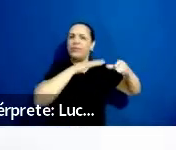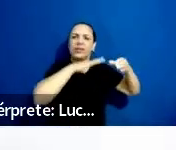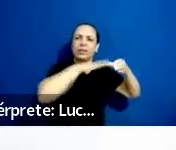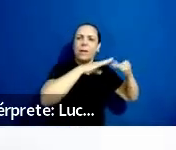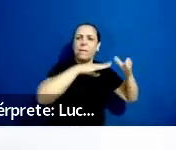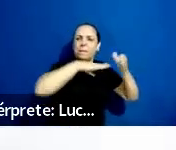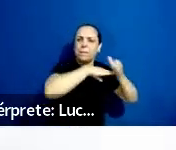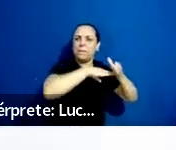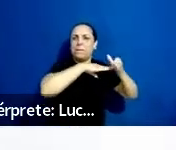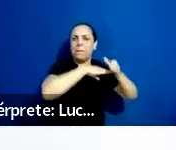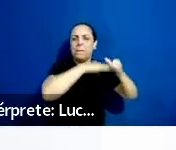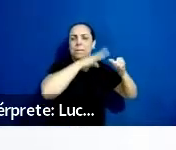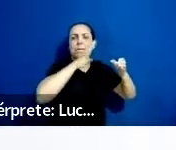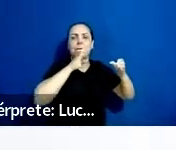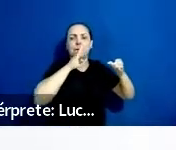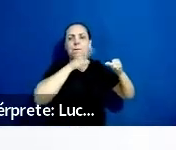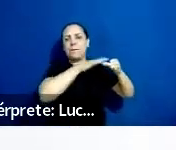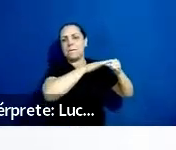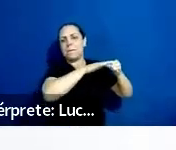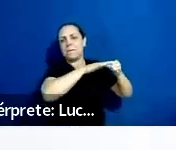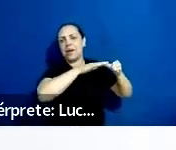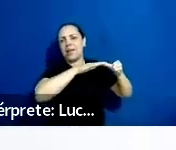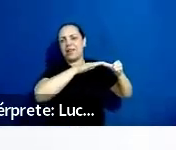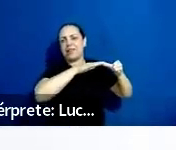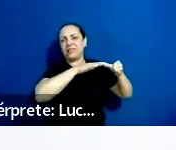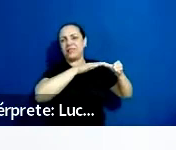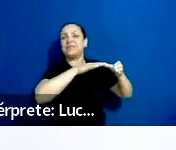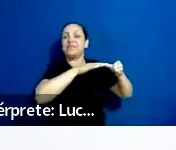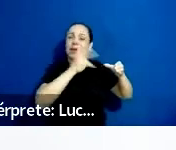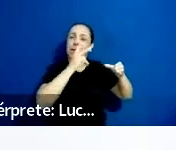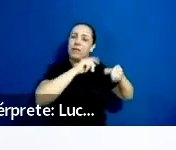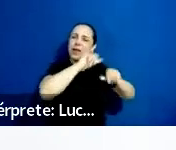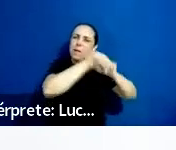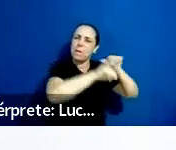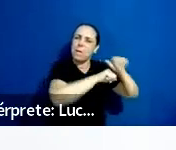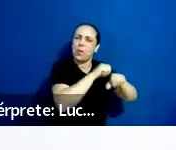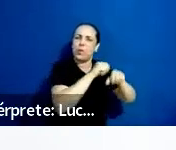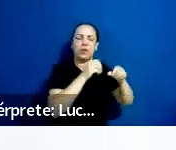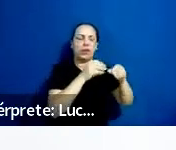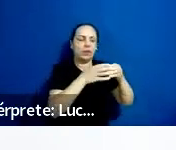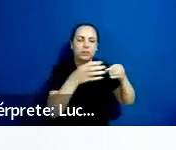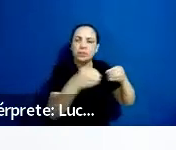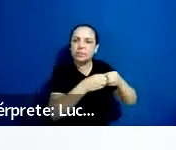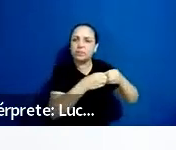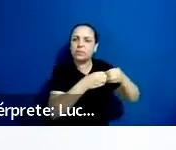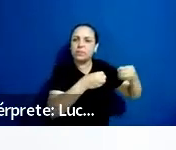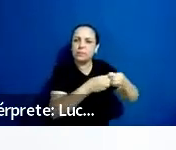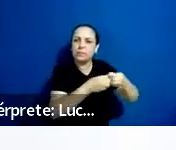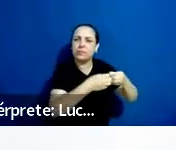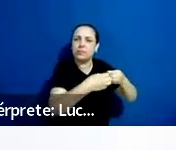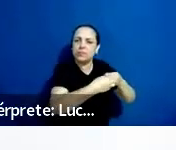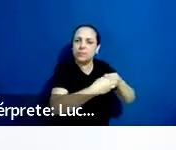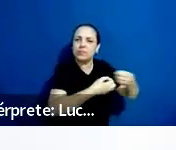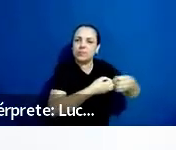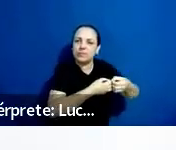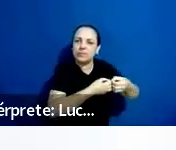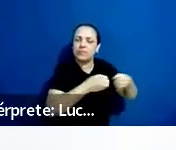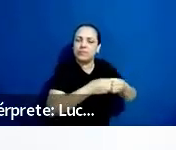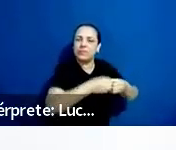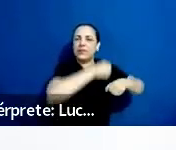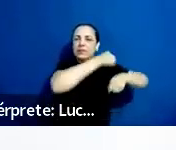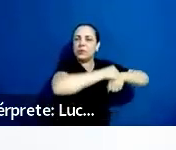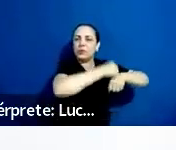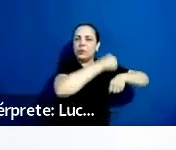ela tinha. E é por isso, gente, que a água tem diferença, porque a água lá na natureza, ela está com um